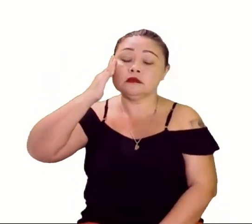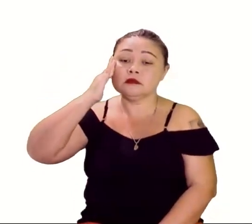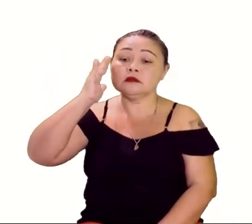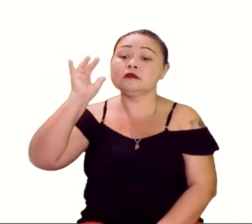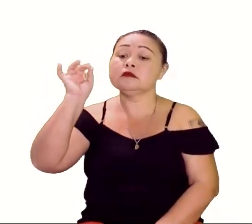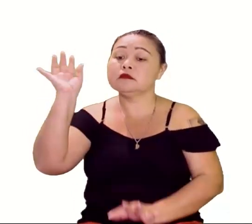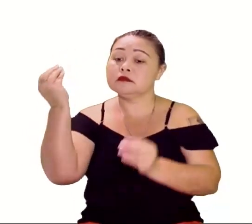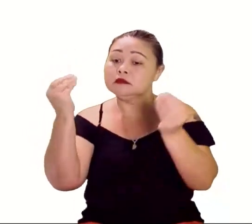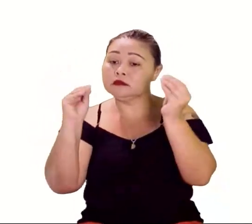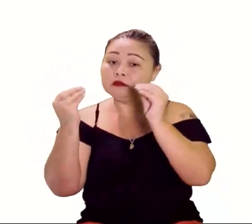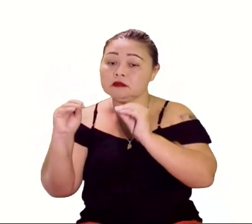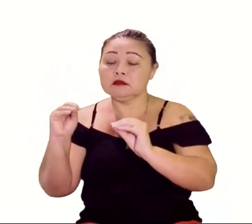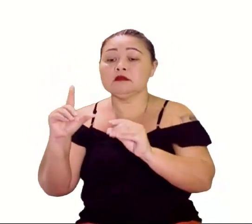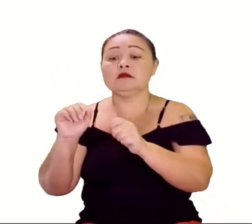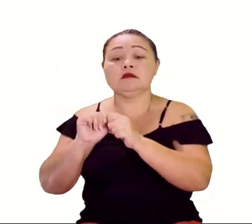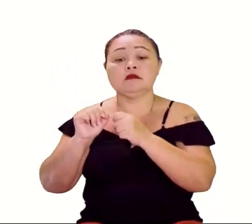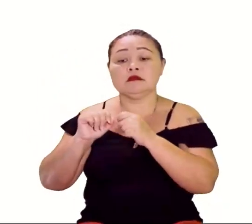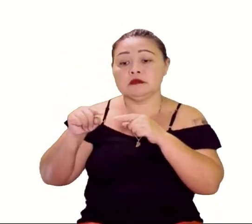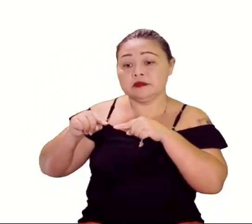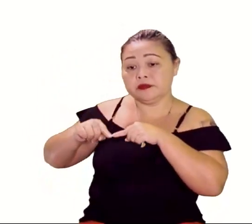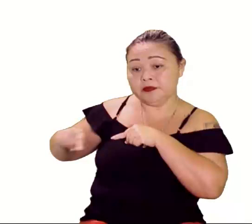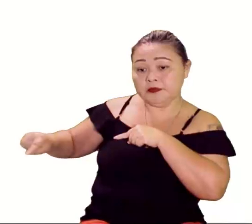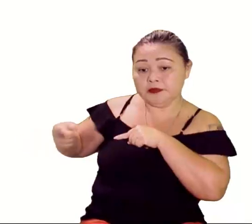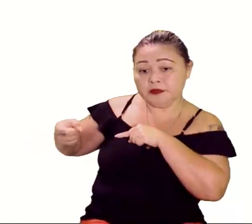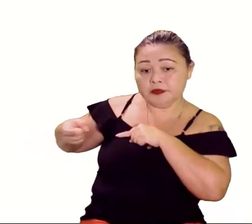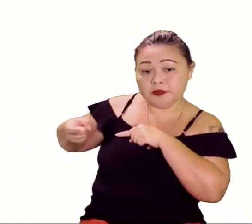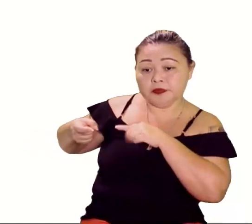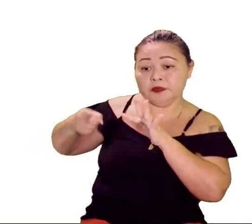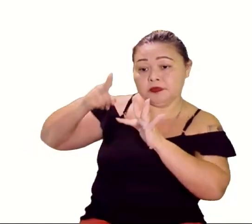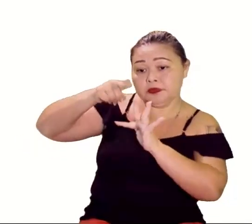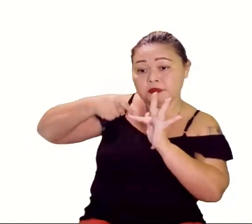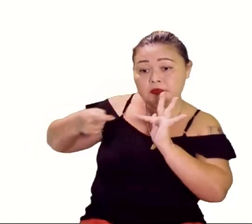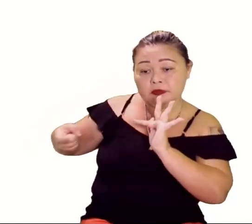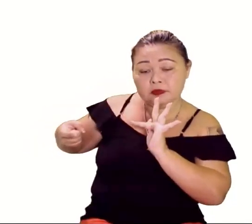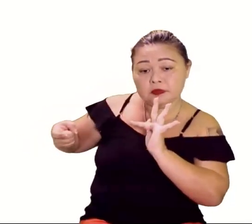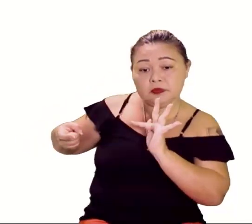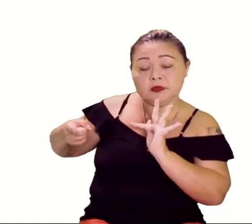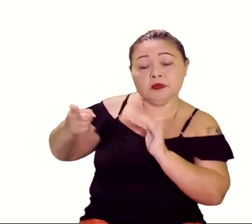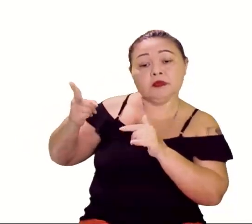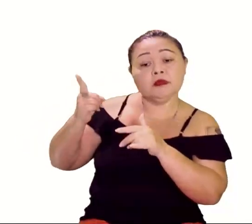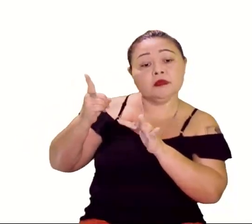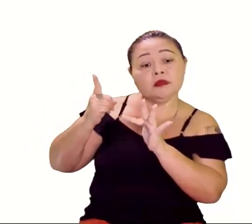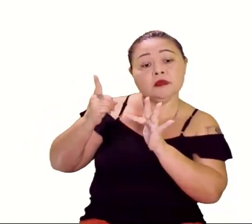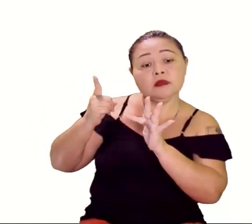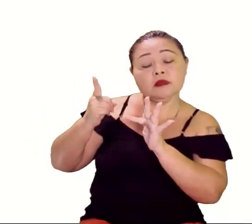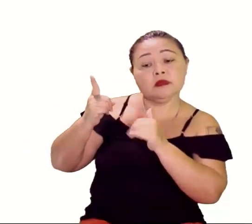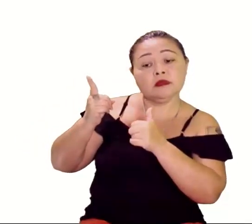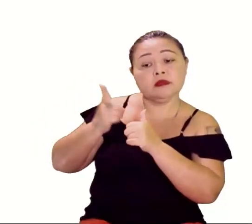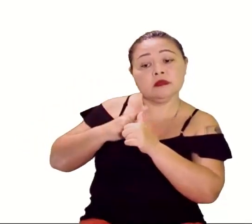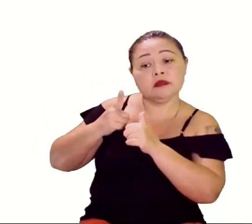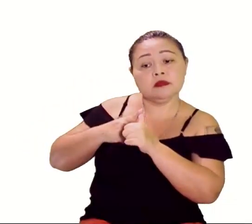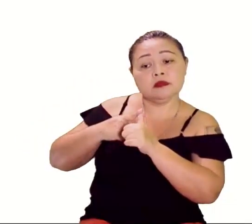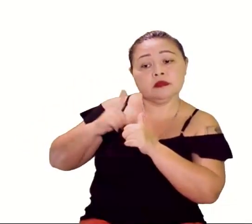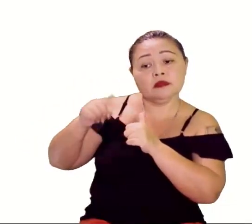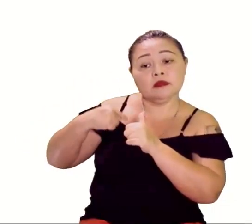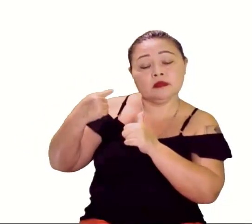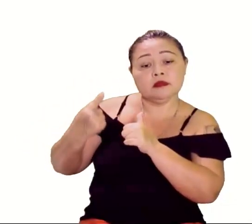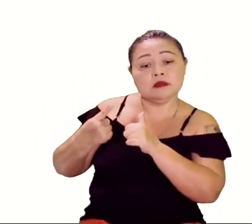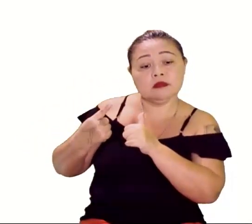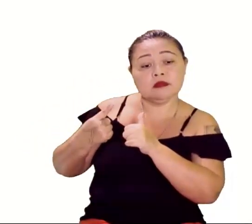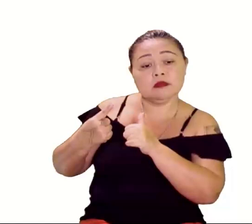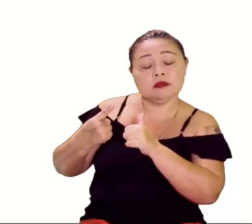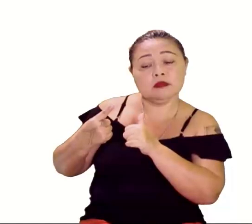montar o nosso gráfico, né? O esboço do gráfico, né? Olha lá, primeiro vamos fazer a nossa... A gente já sabe que